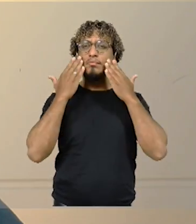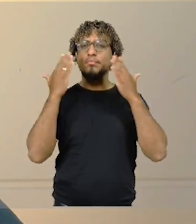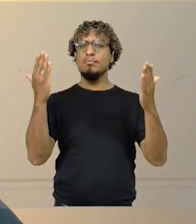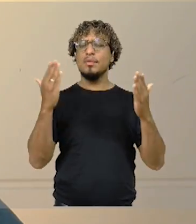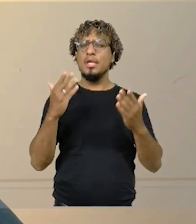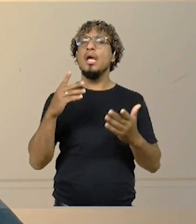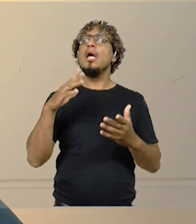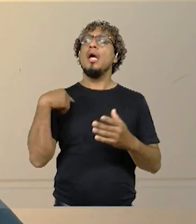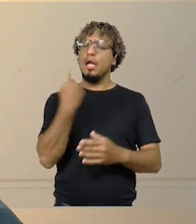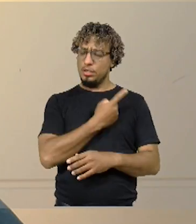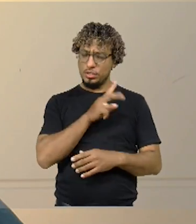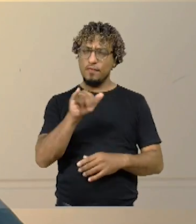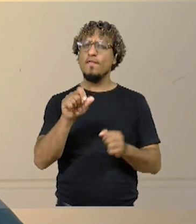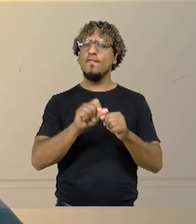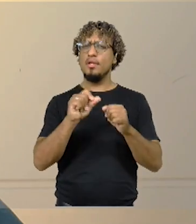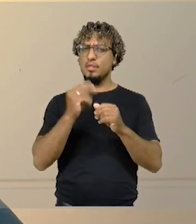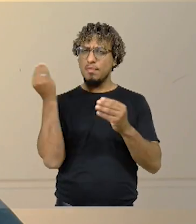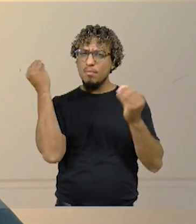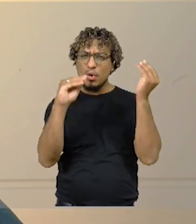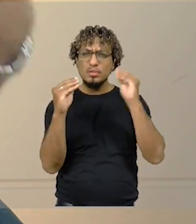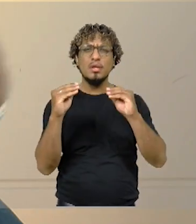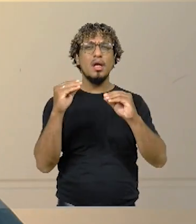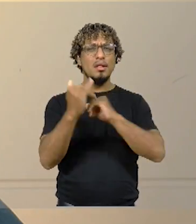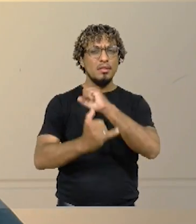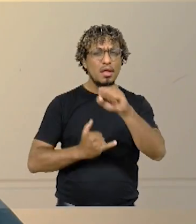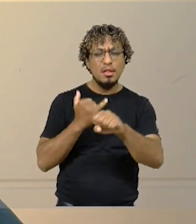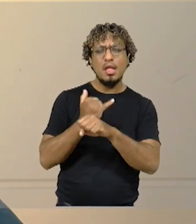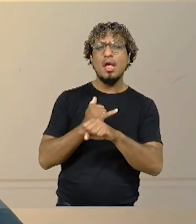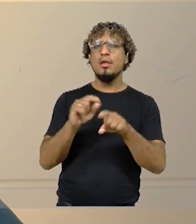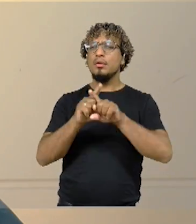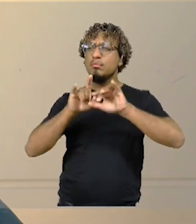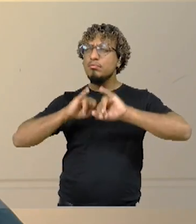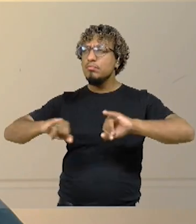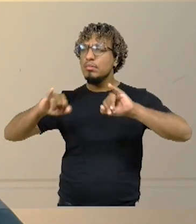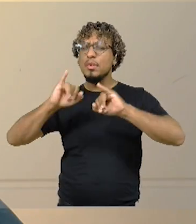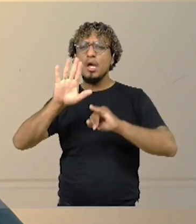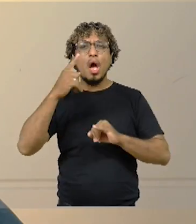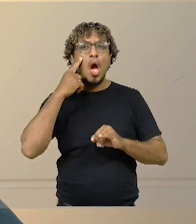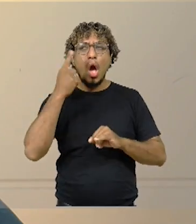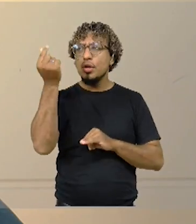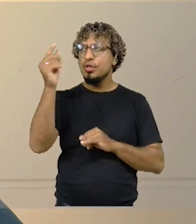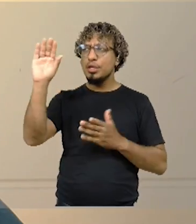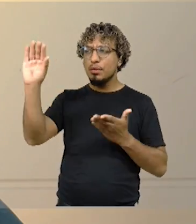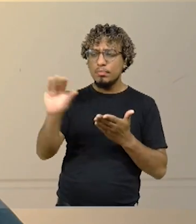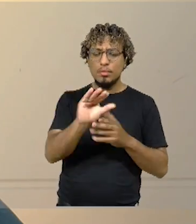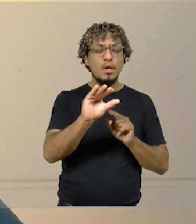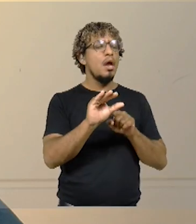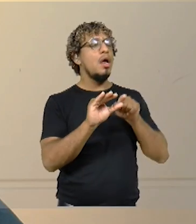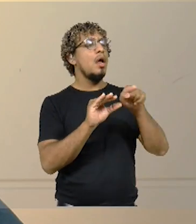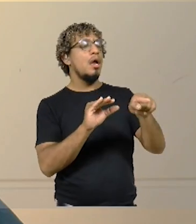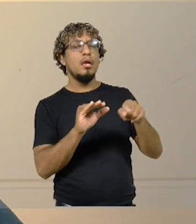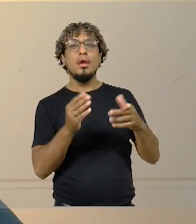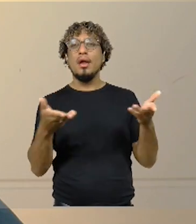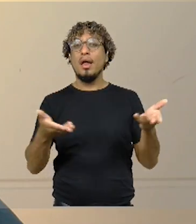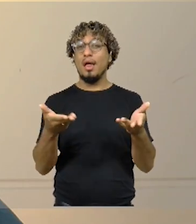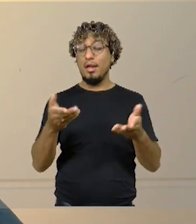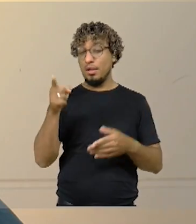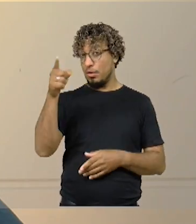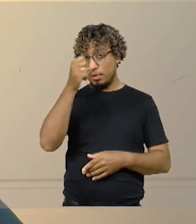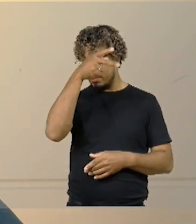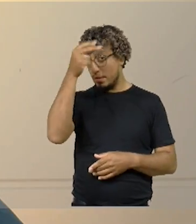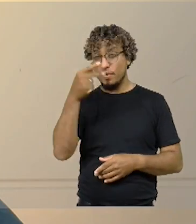para frente a gente só tem 4 minutos e a próxima pergunta e última é orçamento e gestão pública. De que forma o candidato planeja incluir o cidadão